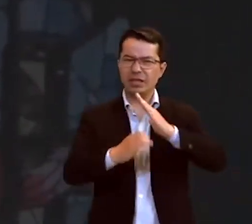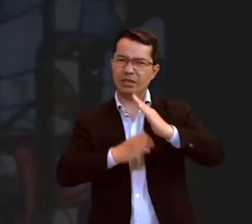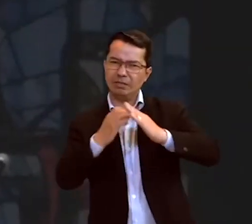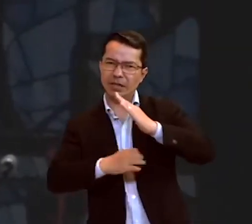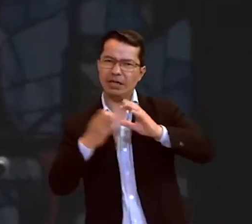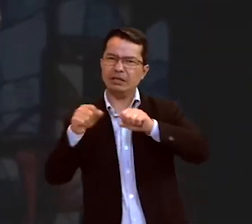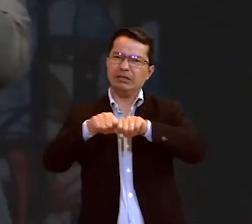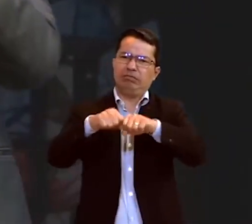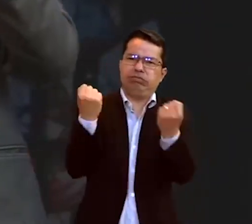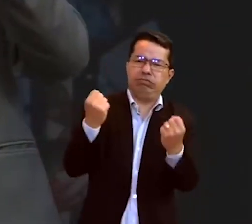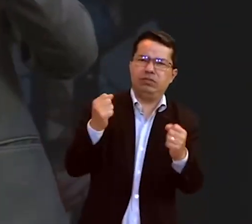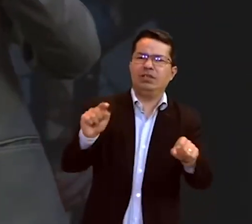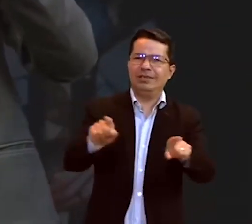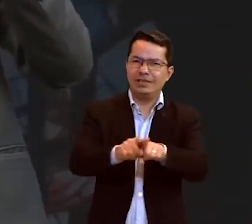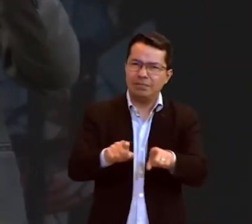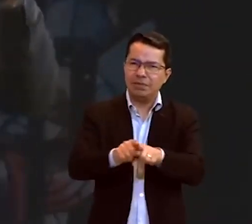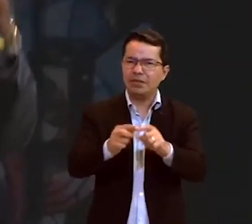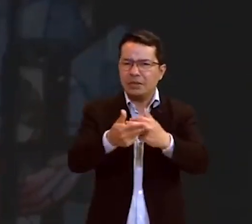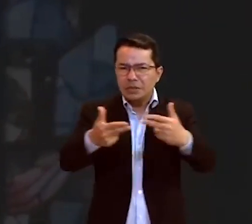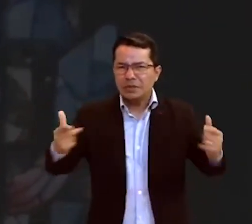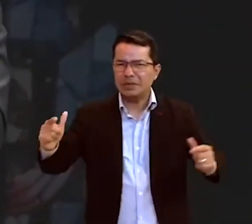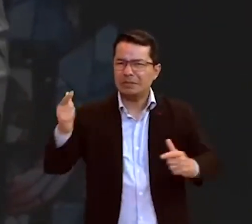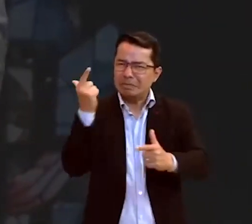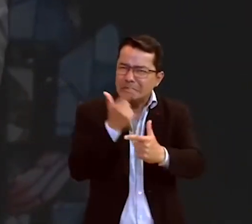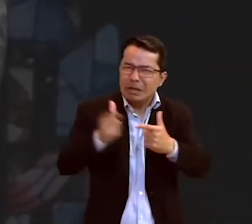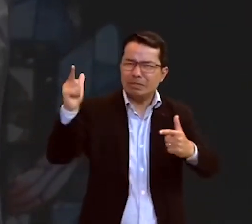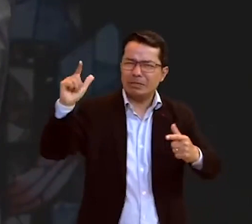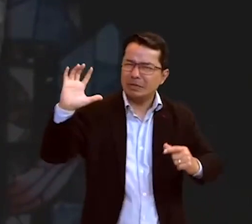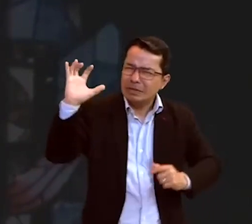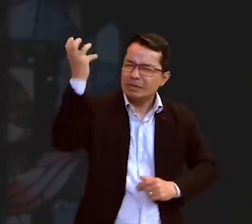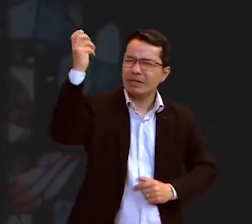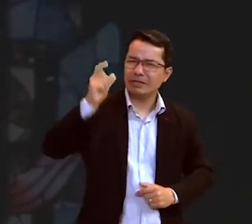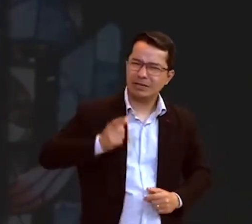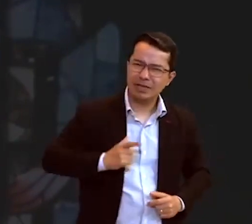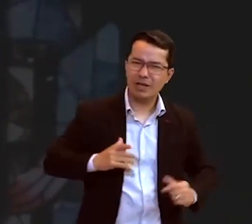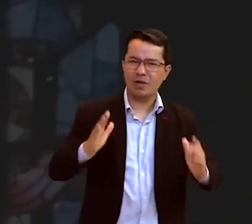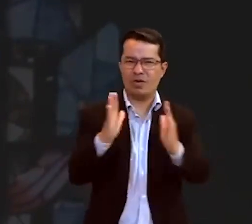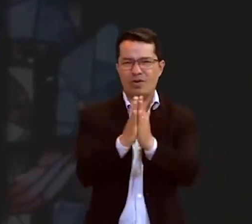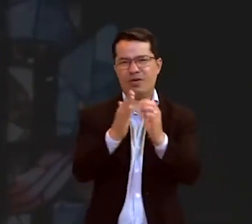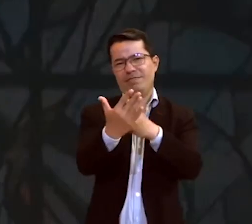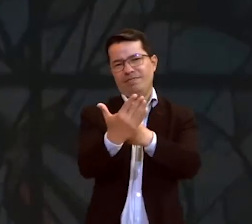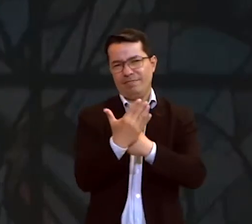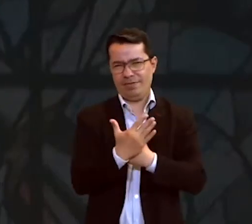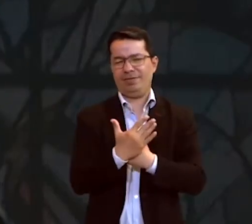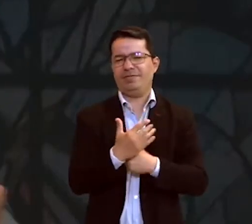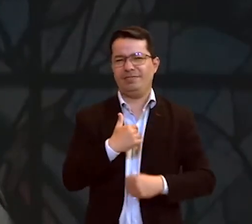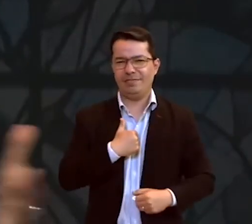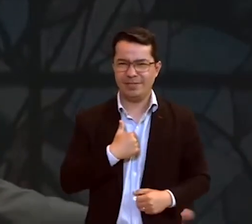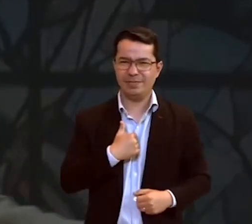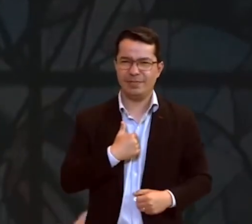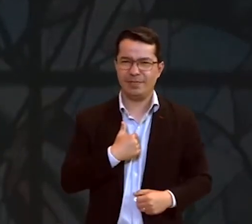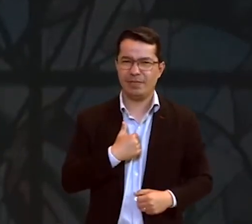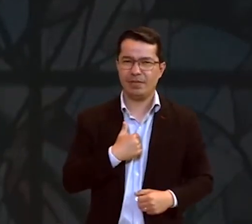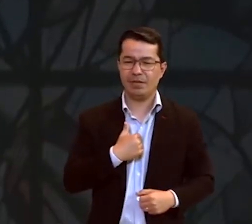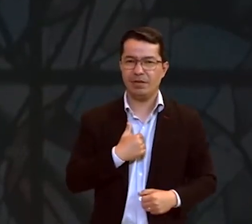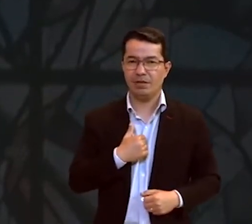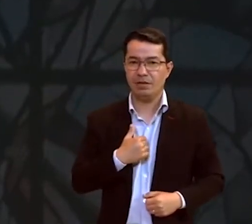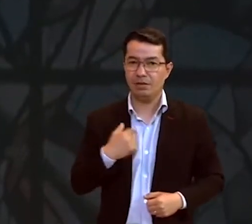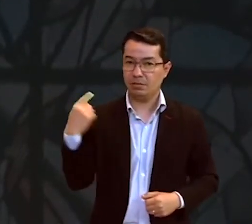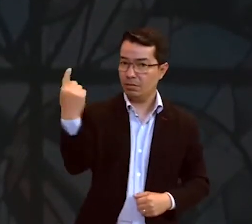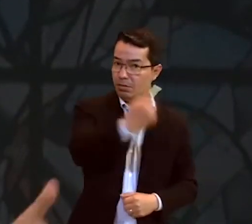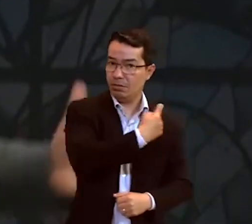está quebrando. Ora porque as coisas estão complicadas. Ora por mim. A pessoa vai falar, mas eu não sei como orar.